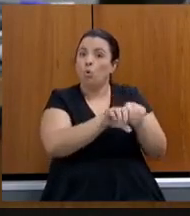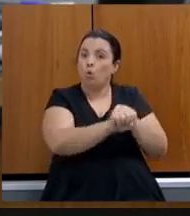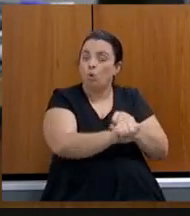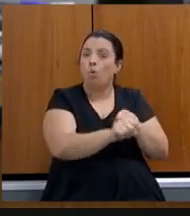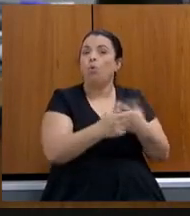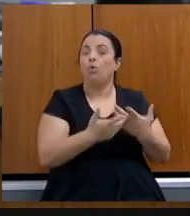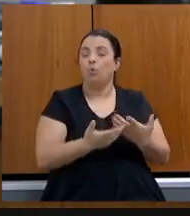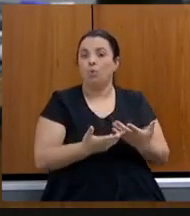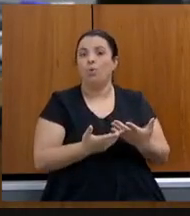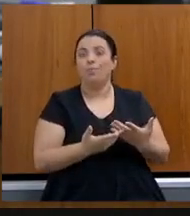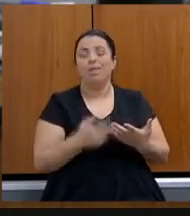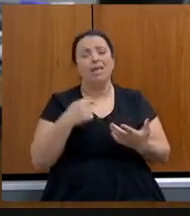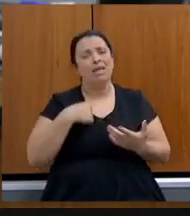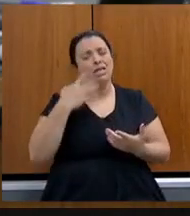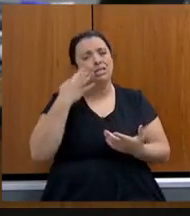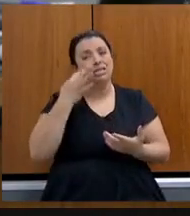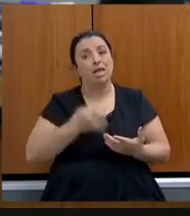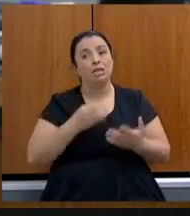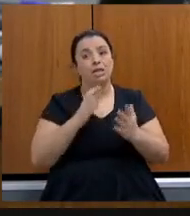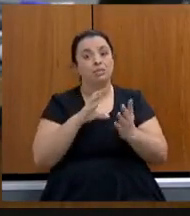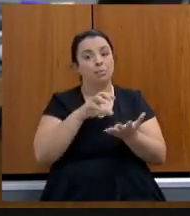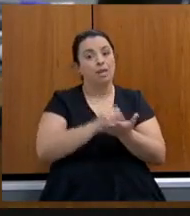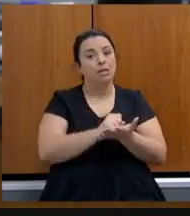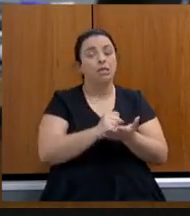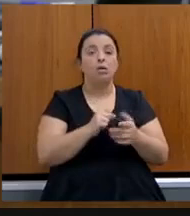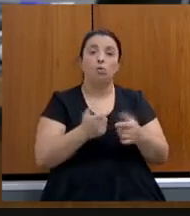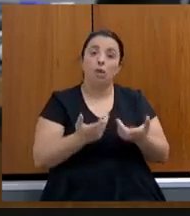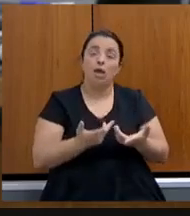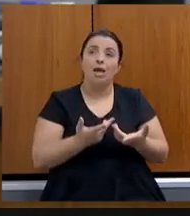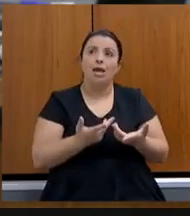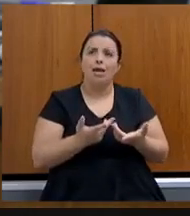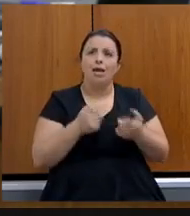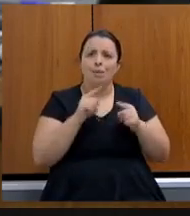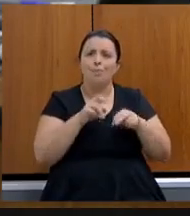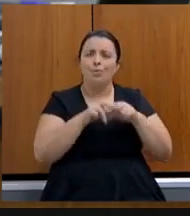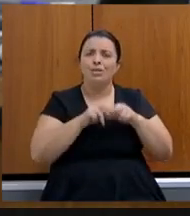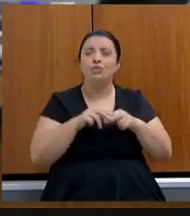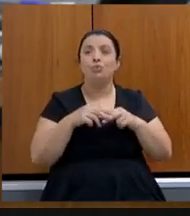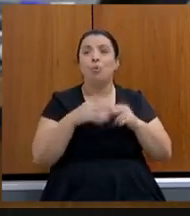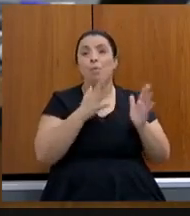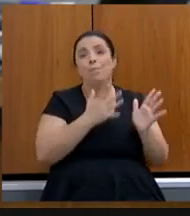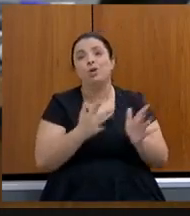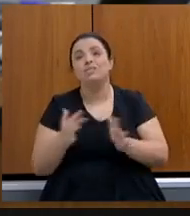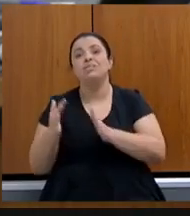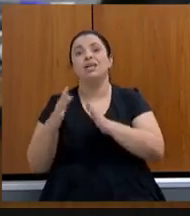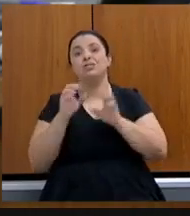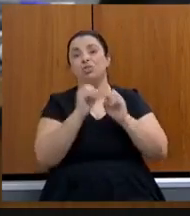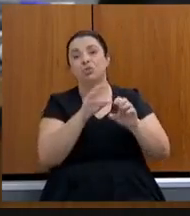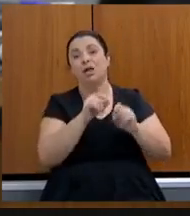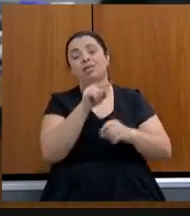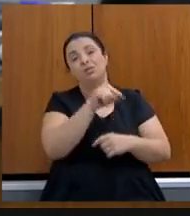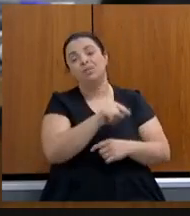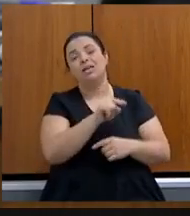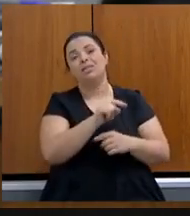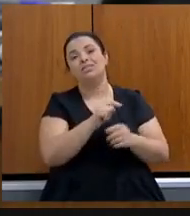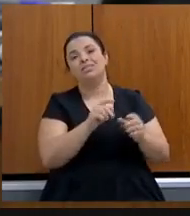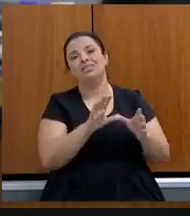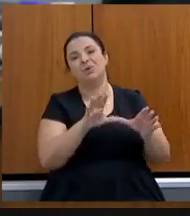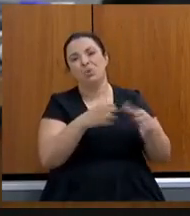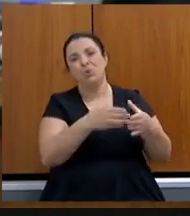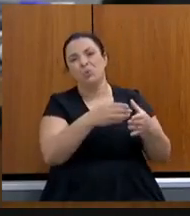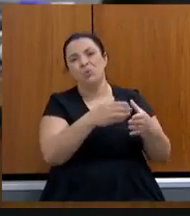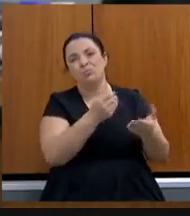certeza de que esse número de matrícula reflete também o sucesso e no processo de educação dos Estudantes que